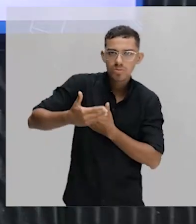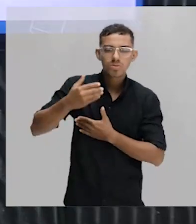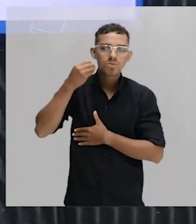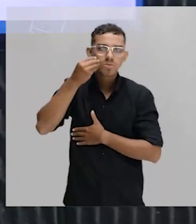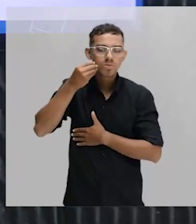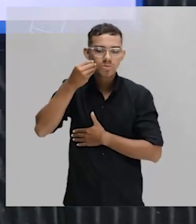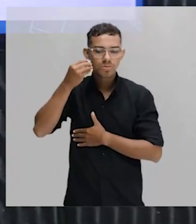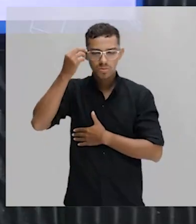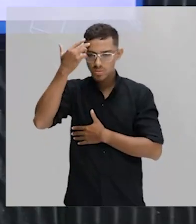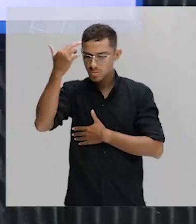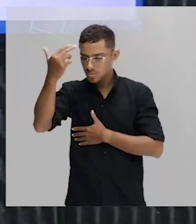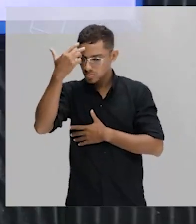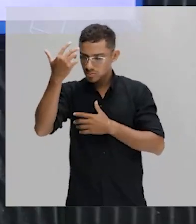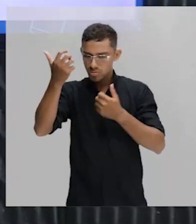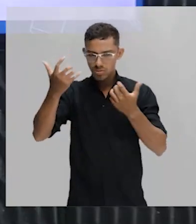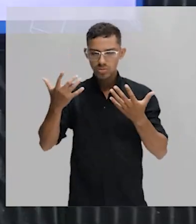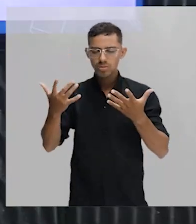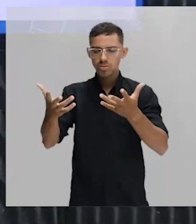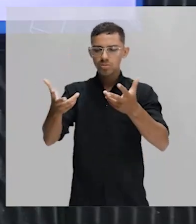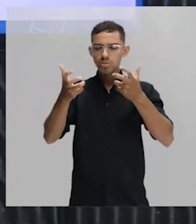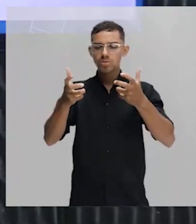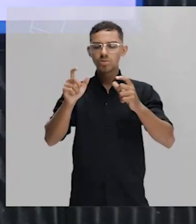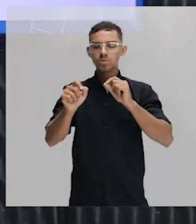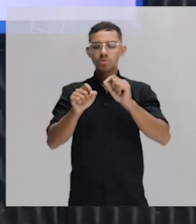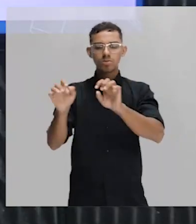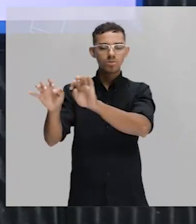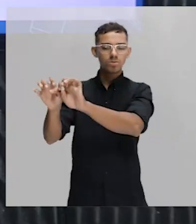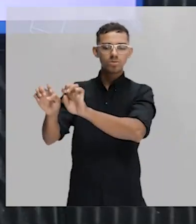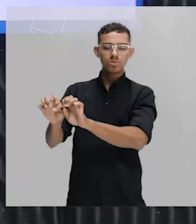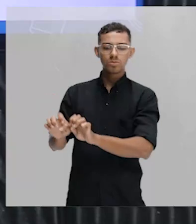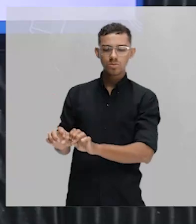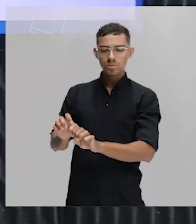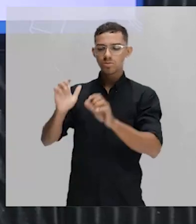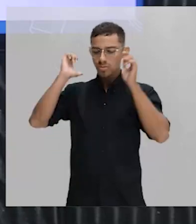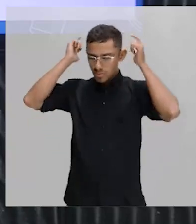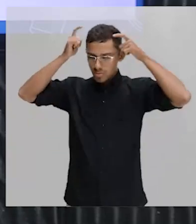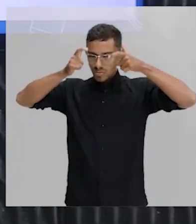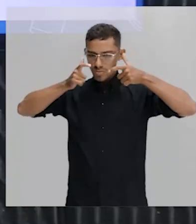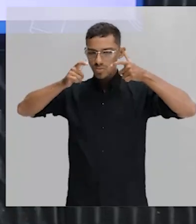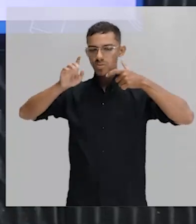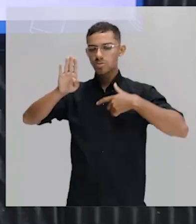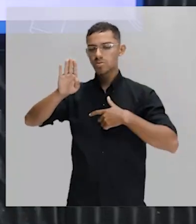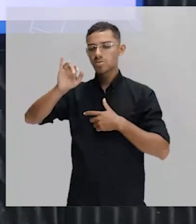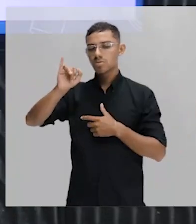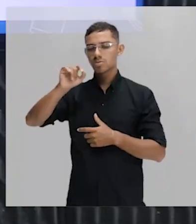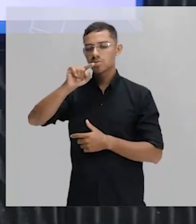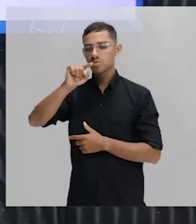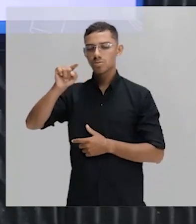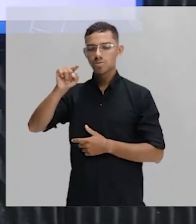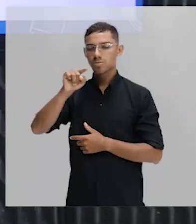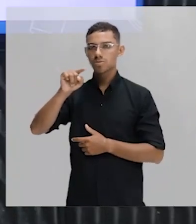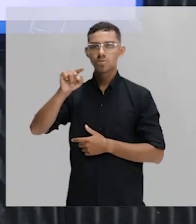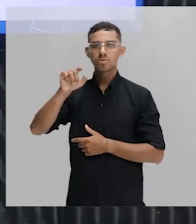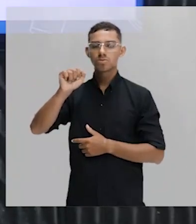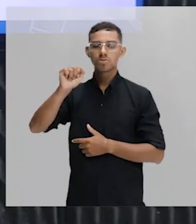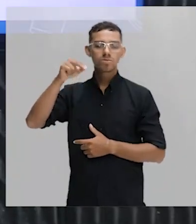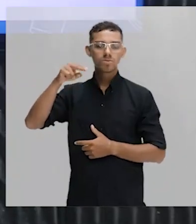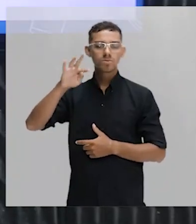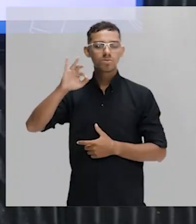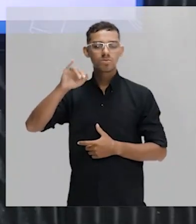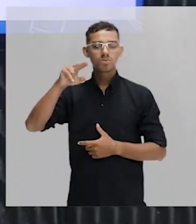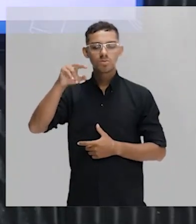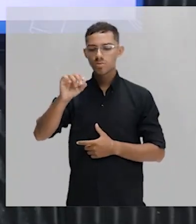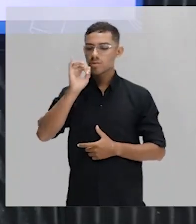arte bizantina é um reflexo dessa estruturação do Império Bizantino como função,